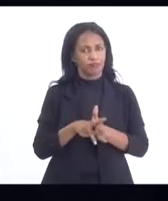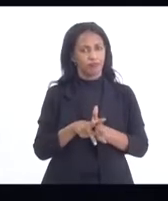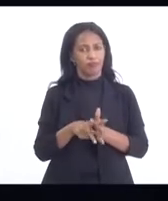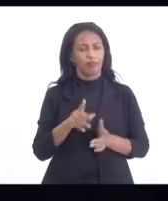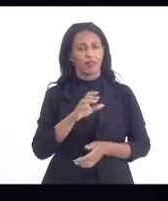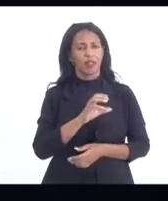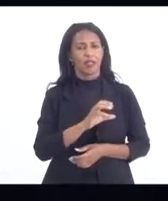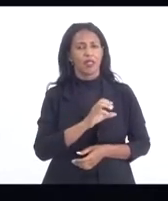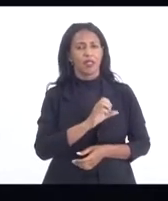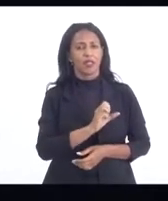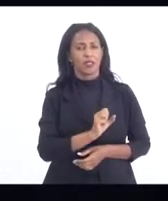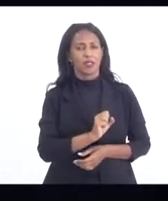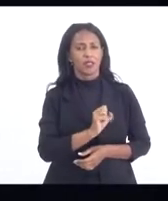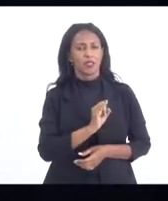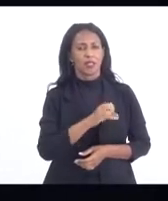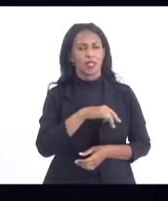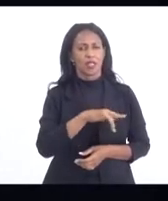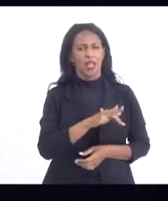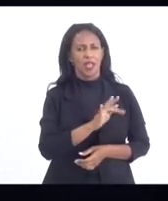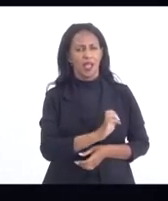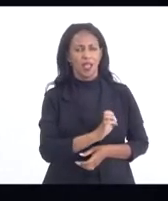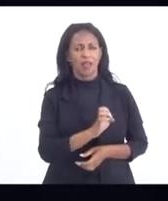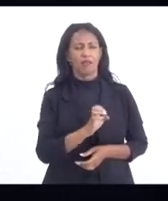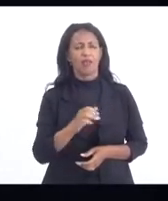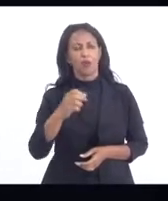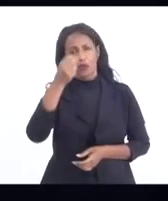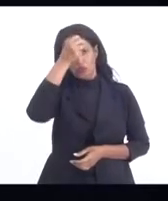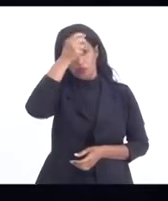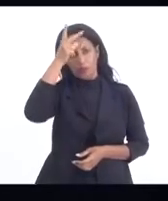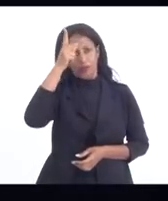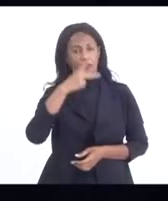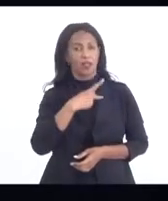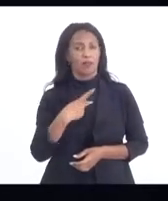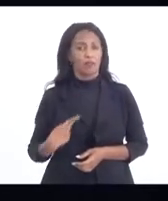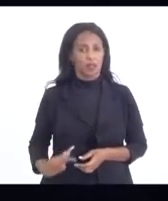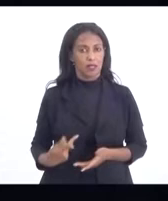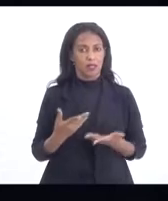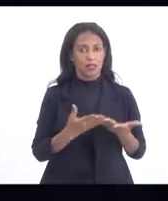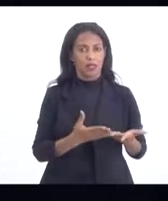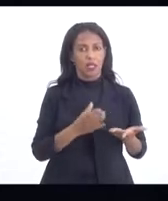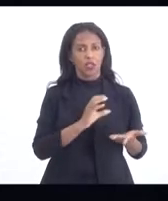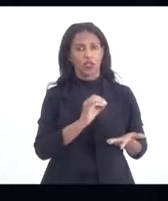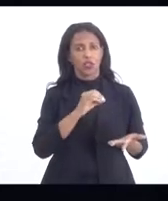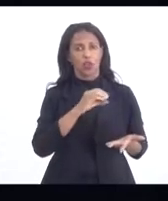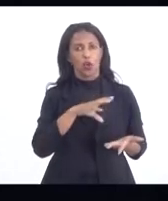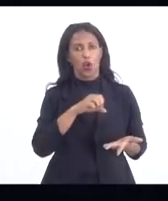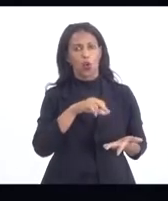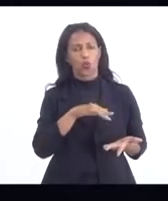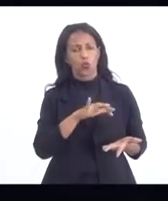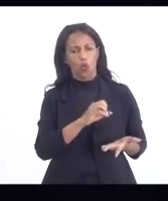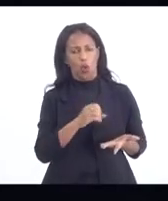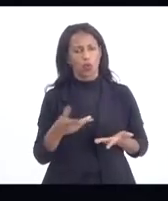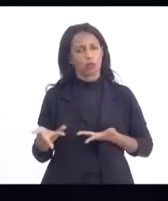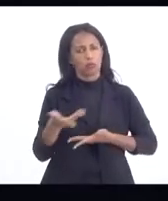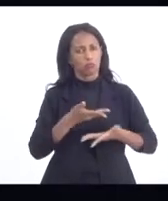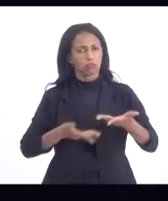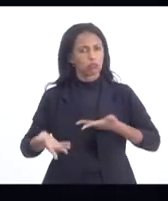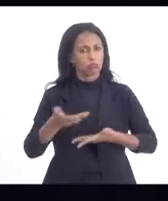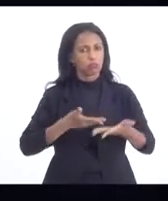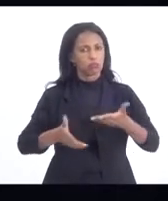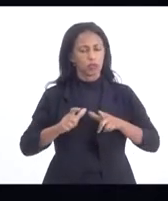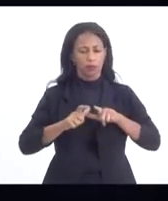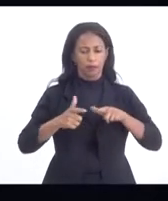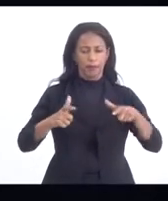o Cidenf, onde a prefeita Fátima de Quissamã é a presidente do nosso consórcio, um consórcio multifinalitário, um consórcio que